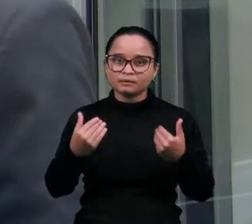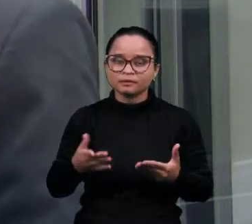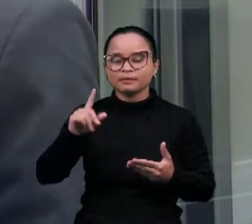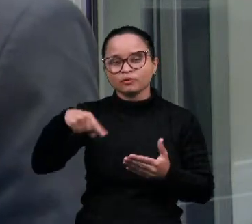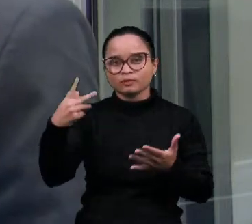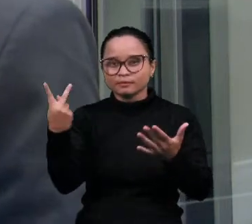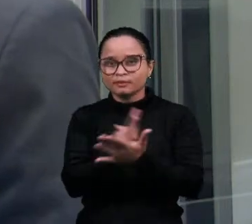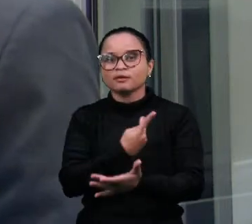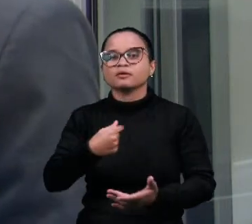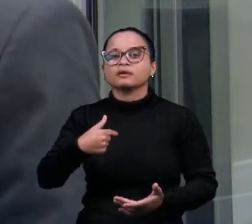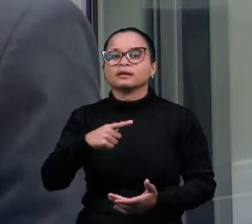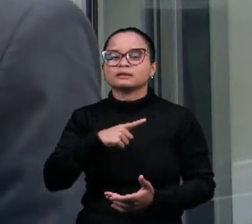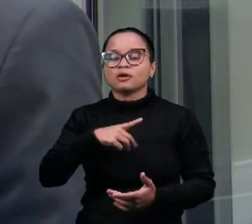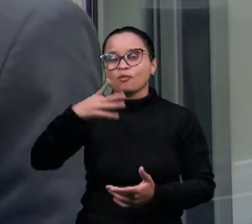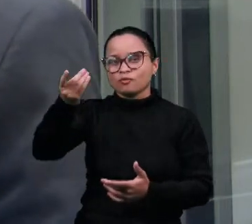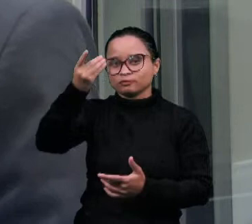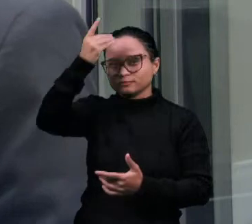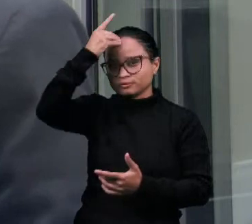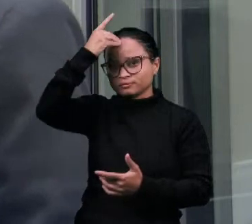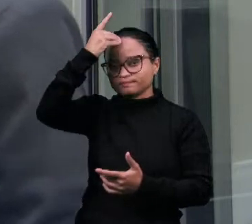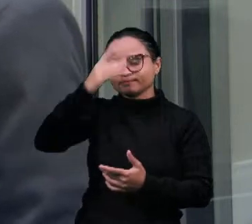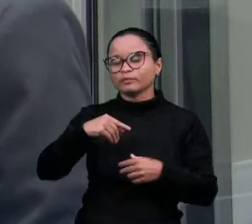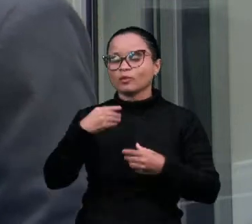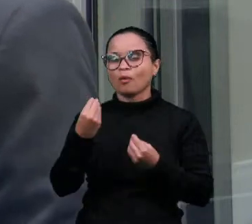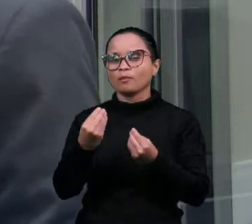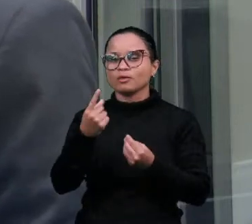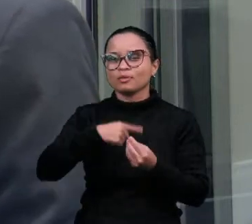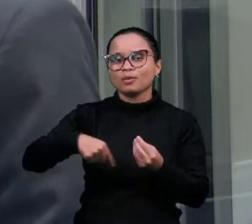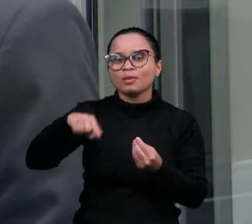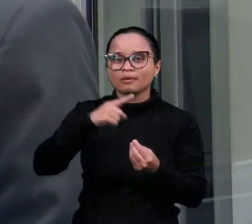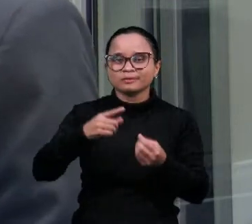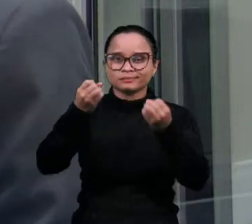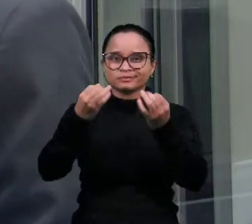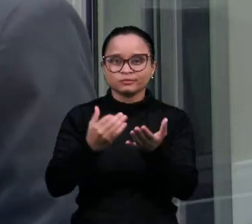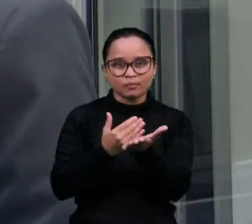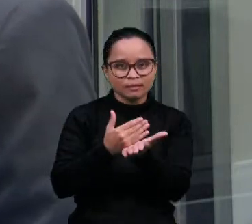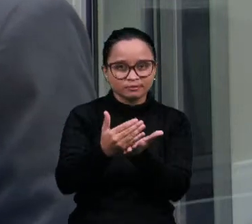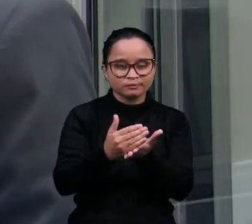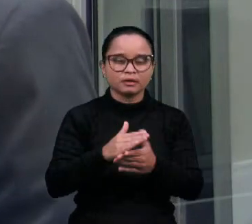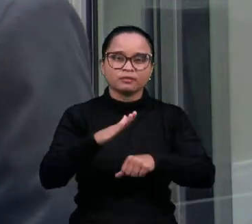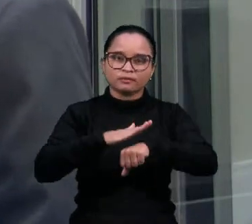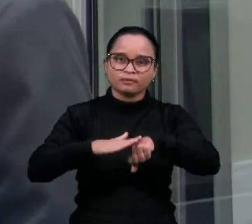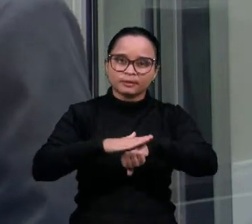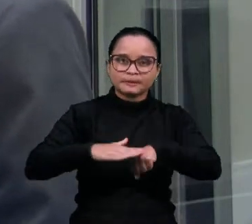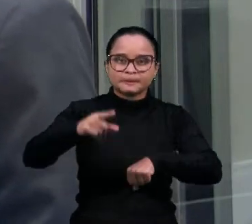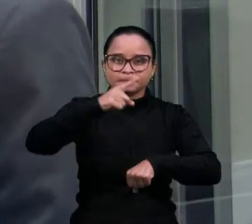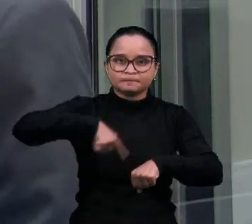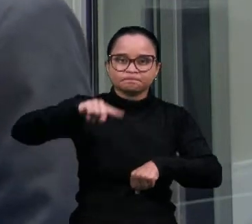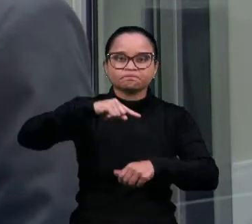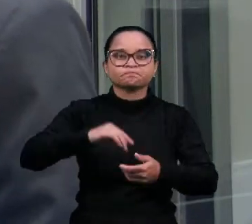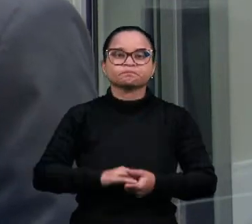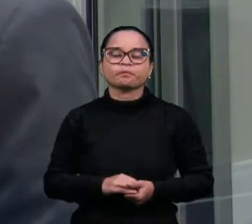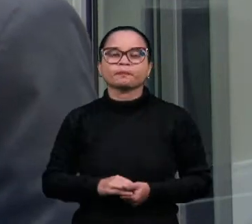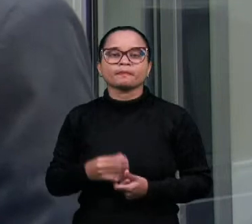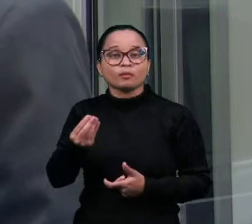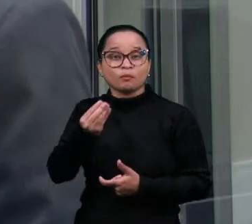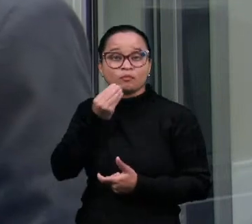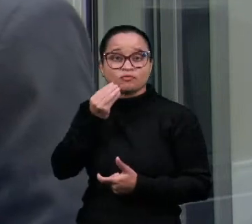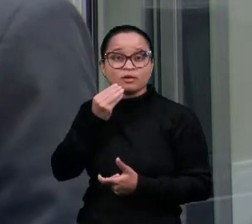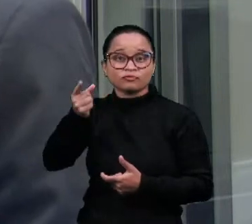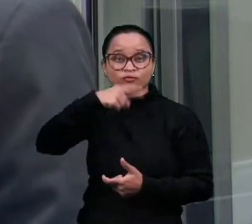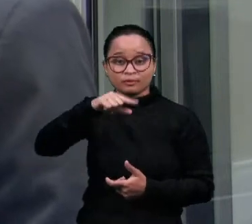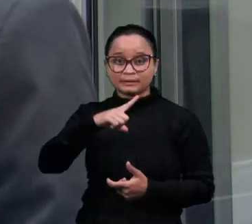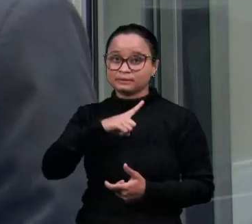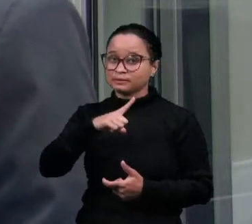dons, uma confirmação, como nós dissemos no início da nossa conversa, Jorge. Um dos maiores privilégios que nós